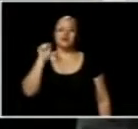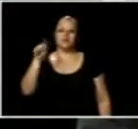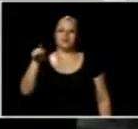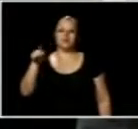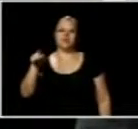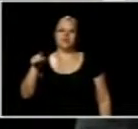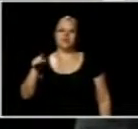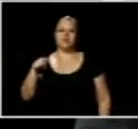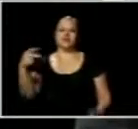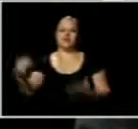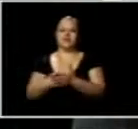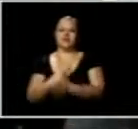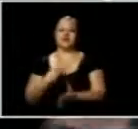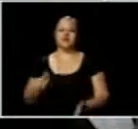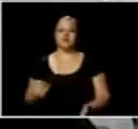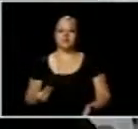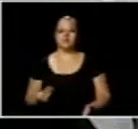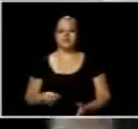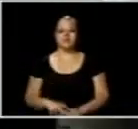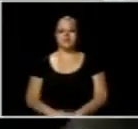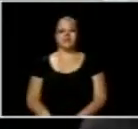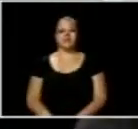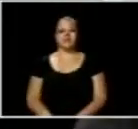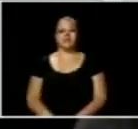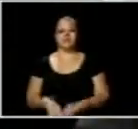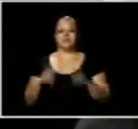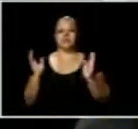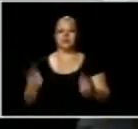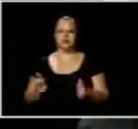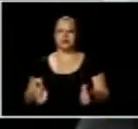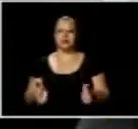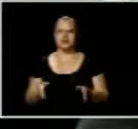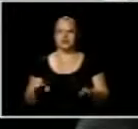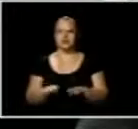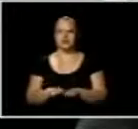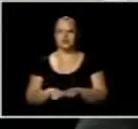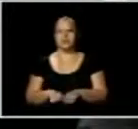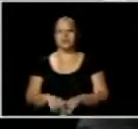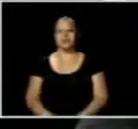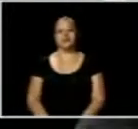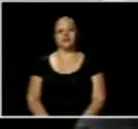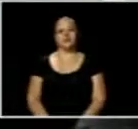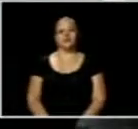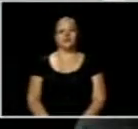grande, como está acontecendo hoje aqui perante aos nobres colegas?